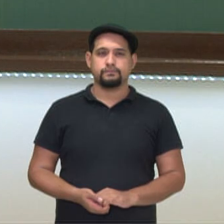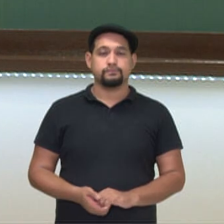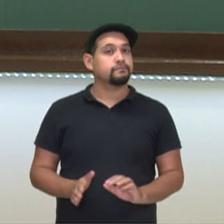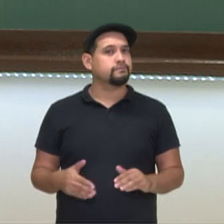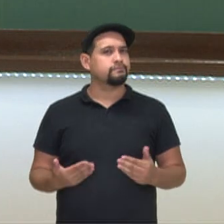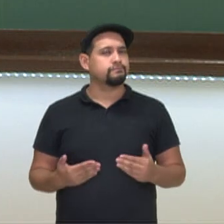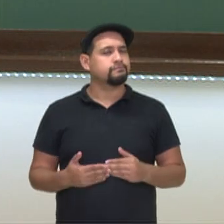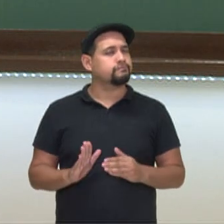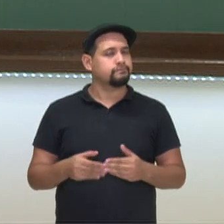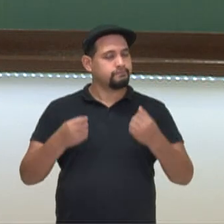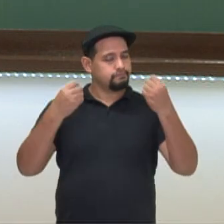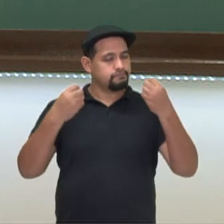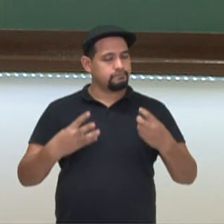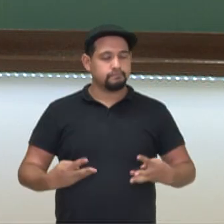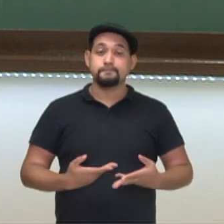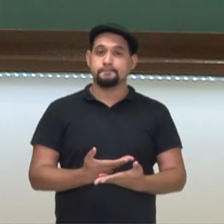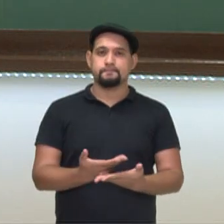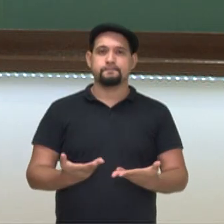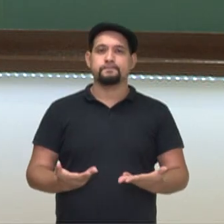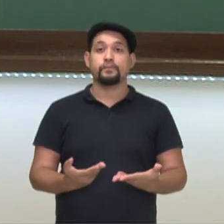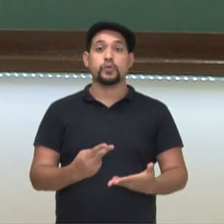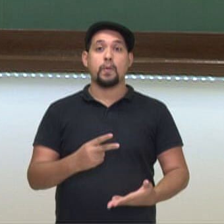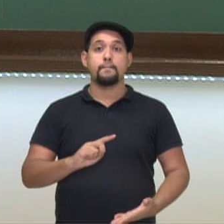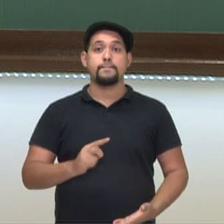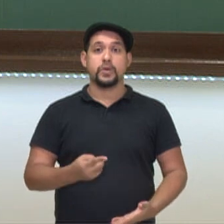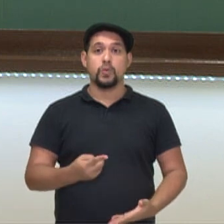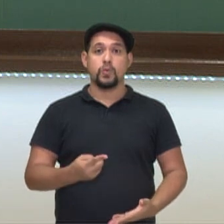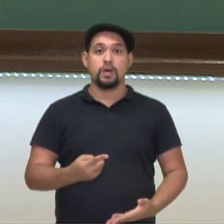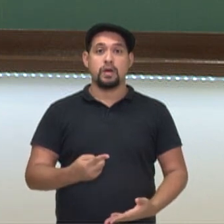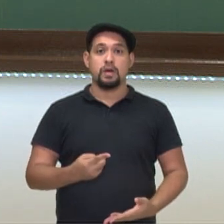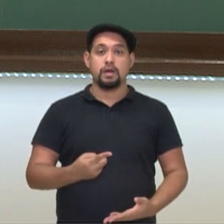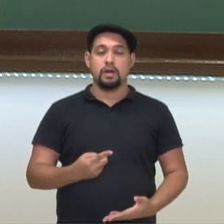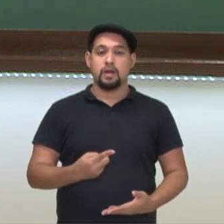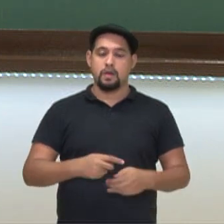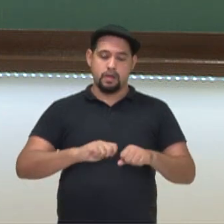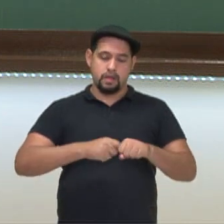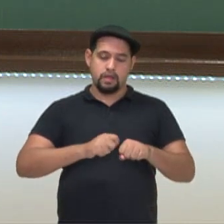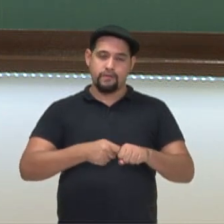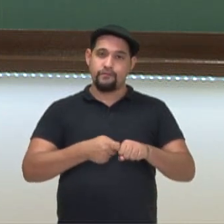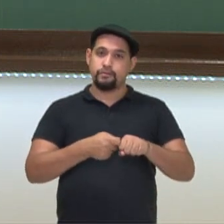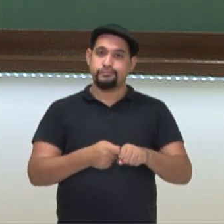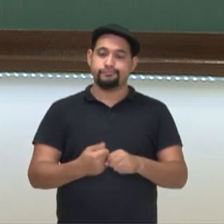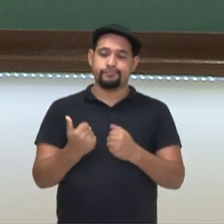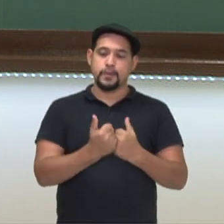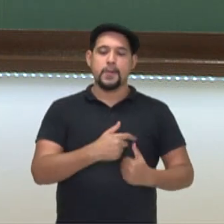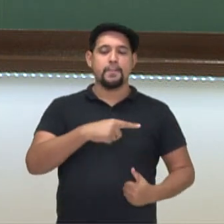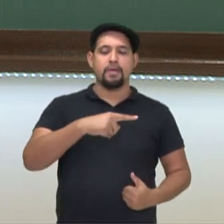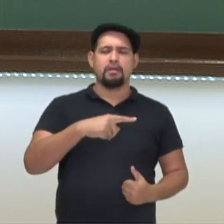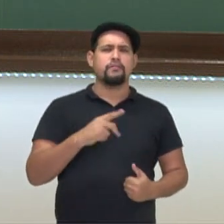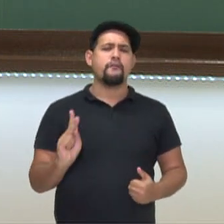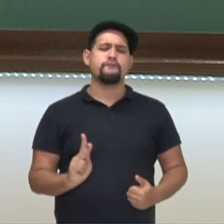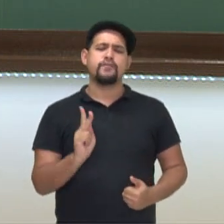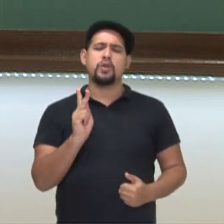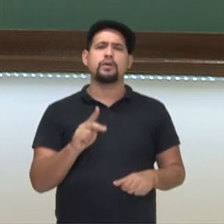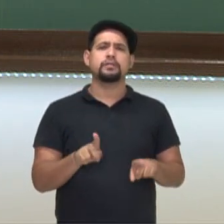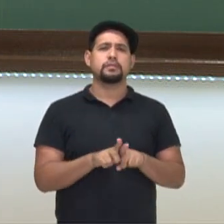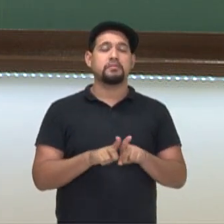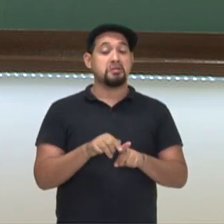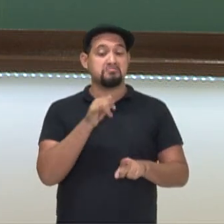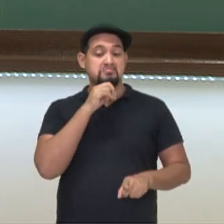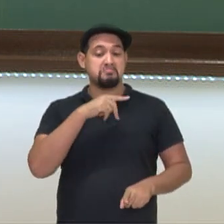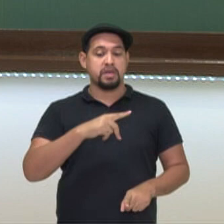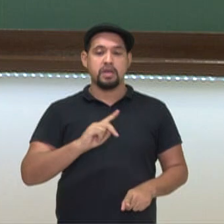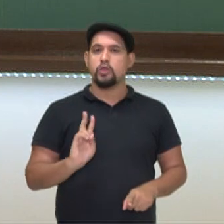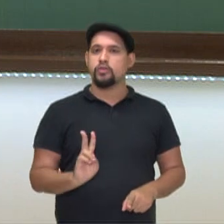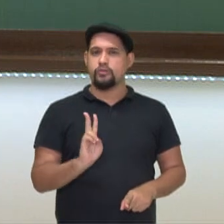Então, pessoal, como eu disse para vocês, 2.000 parafusos vai aonde? Vai no lugar do P. Eu quero saber o valor da expressão quando o meu P